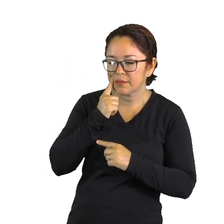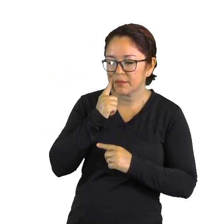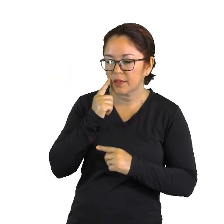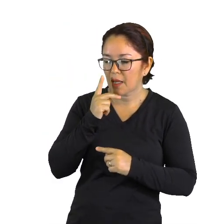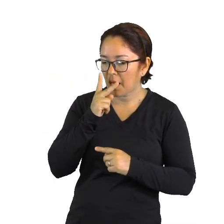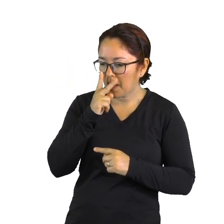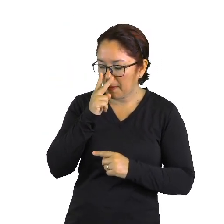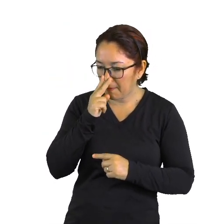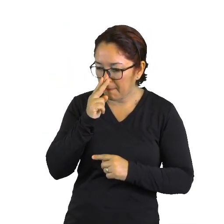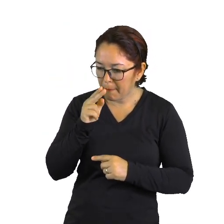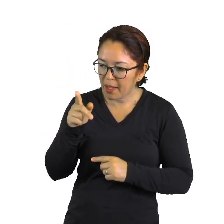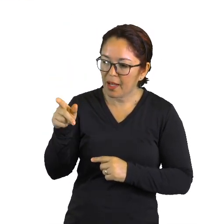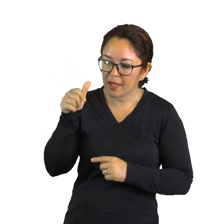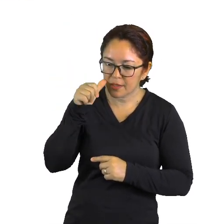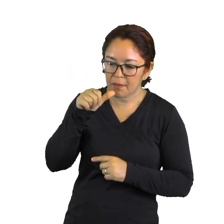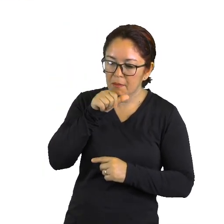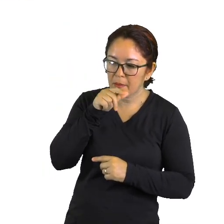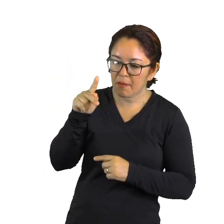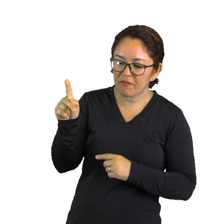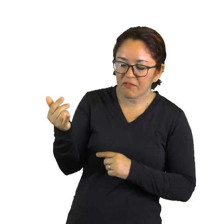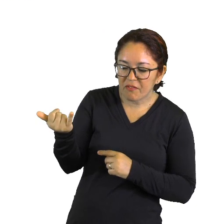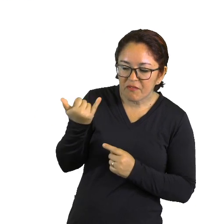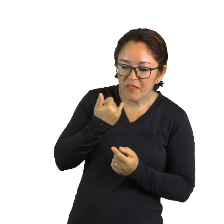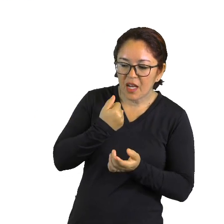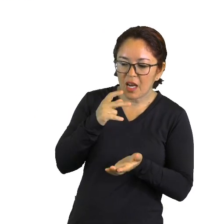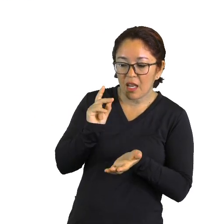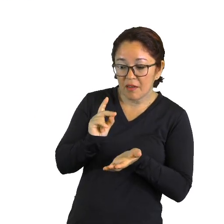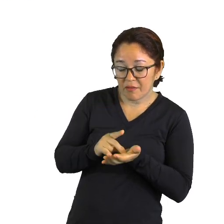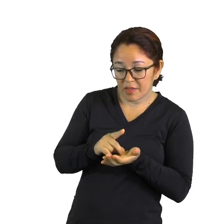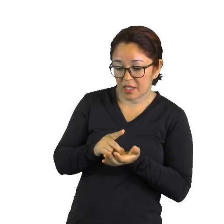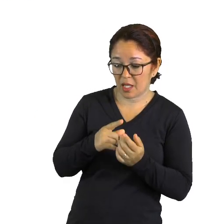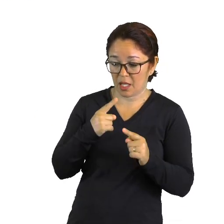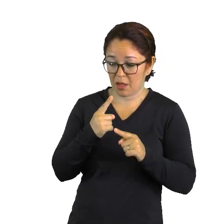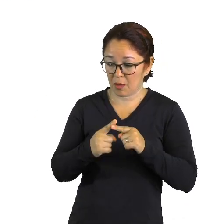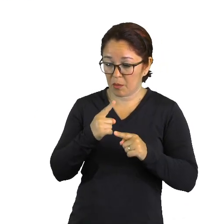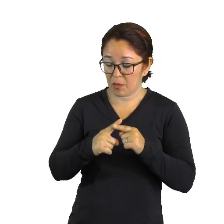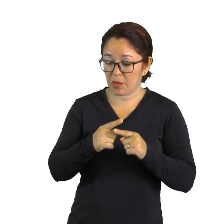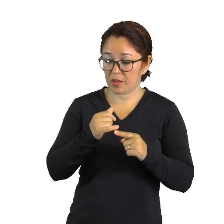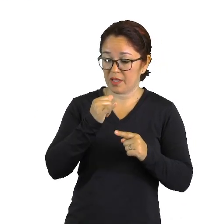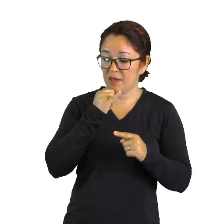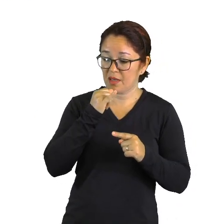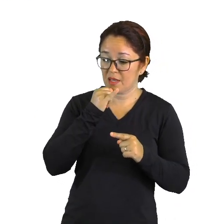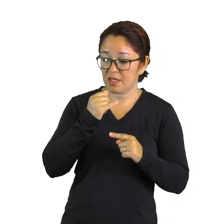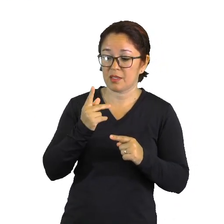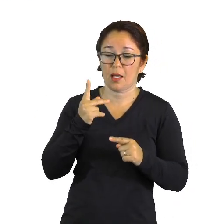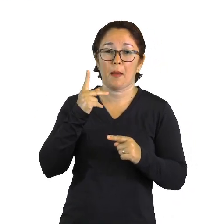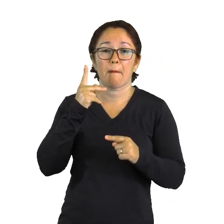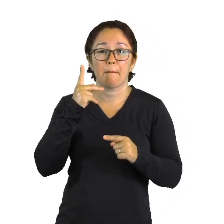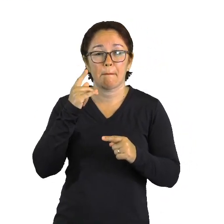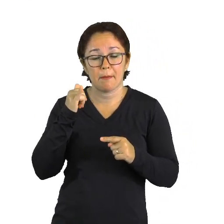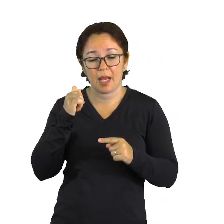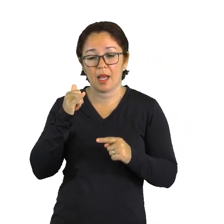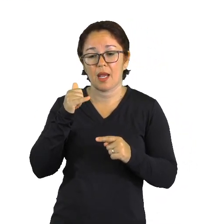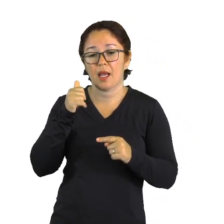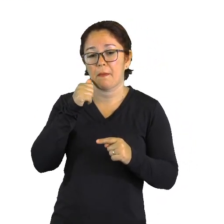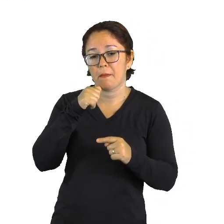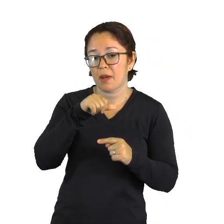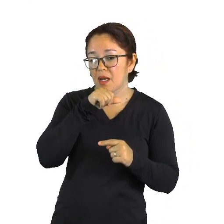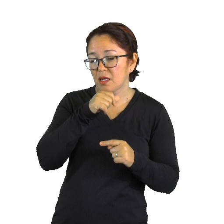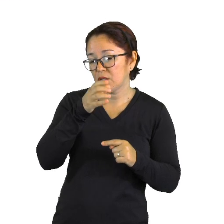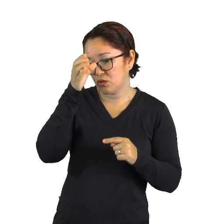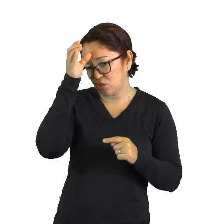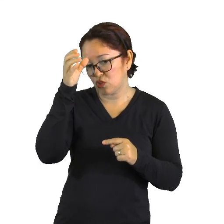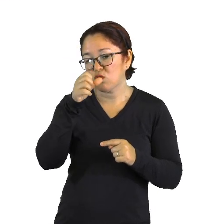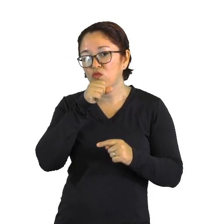mesmo dizendo a verdade, porque a gente se parece sempre com os pais, os tios,